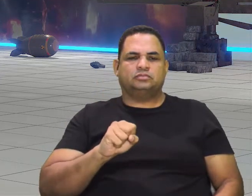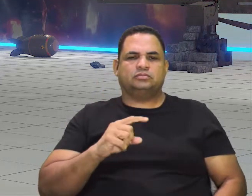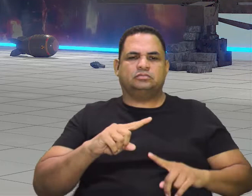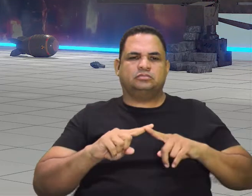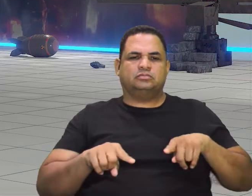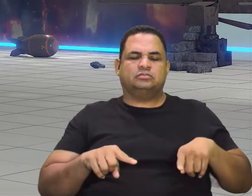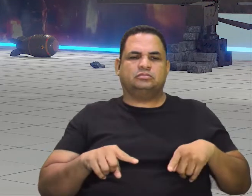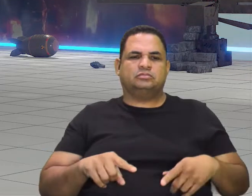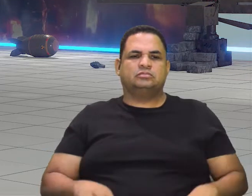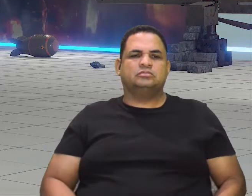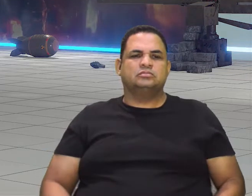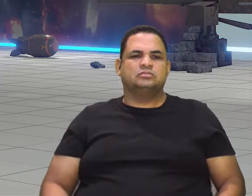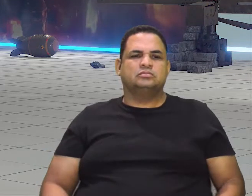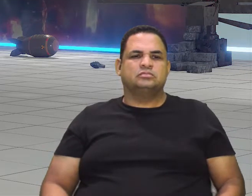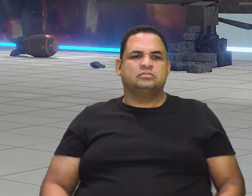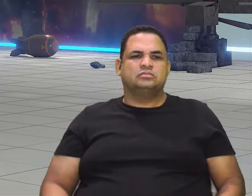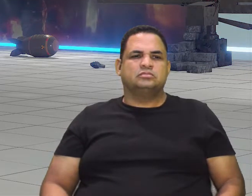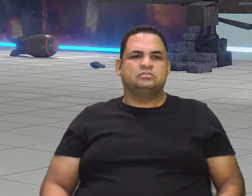Mas